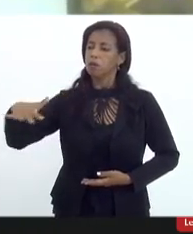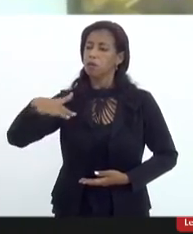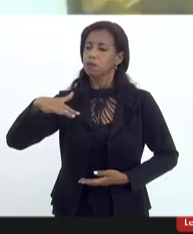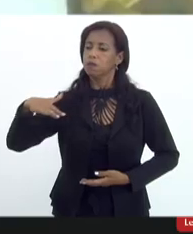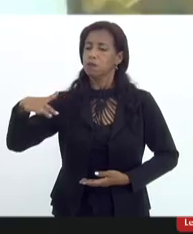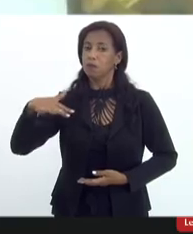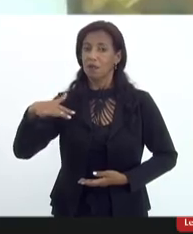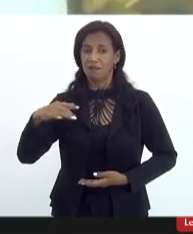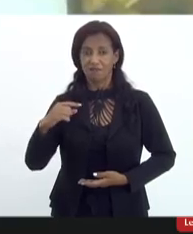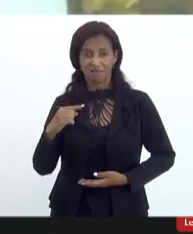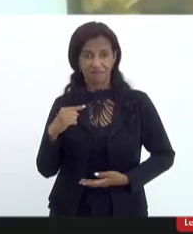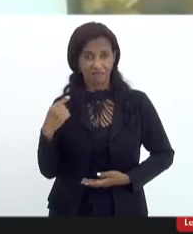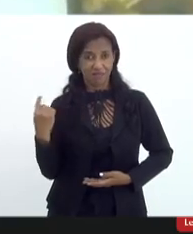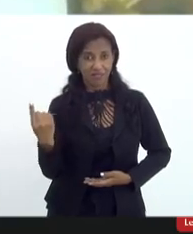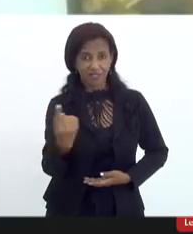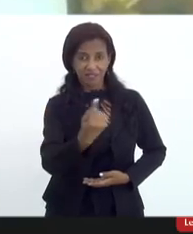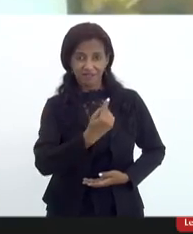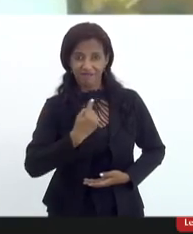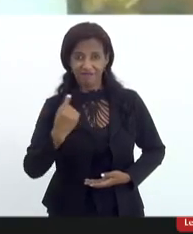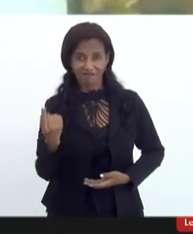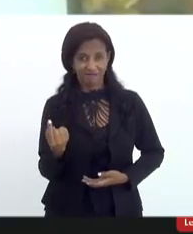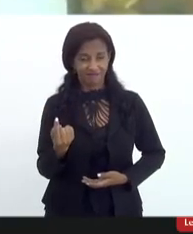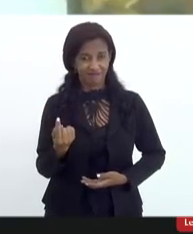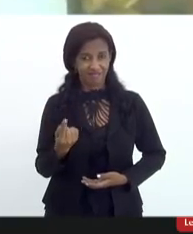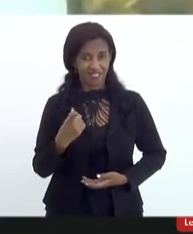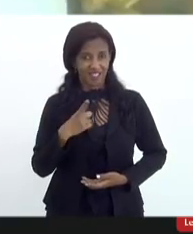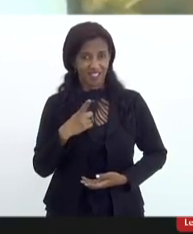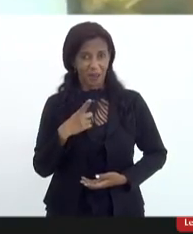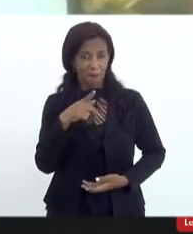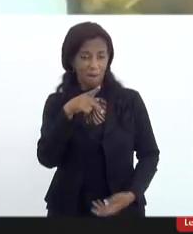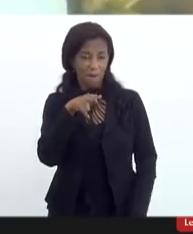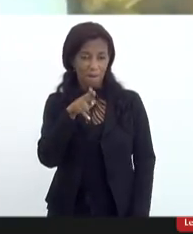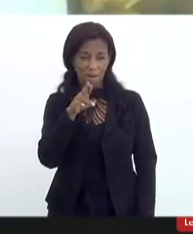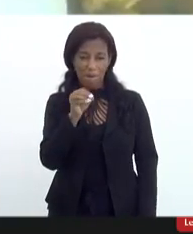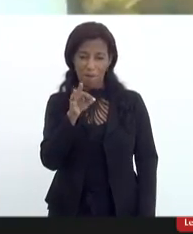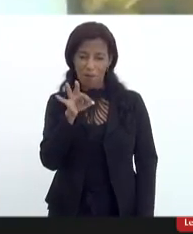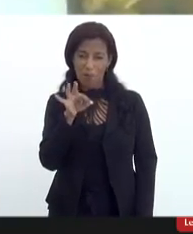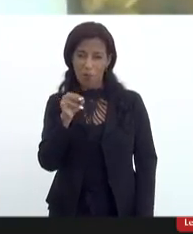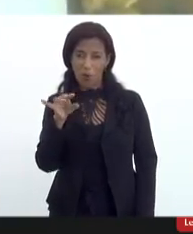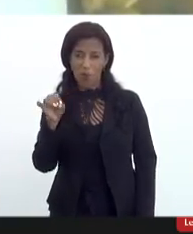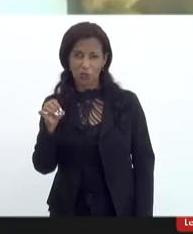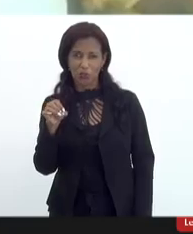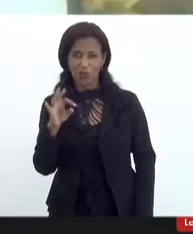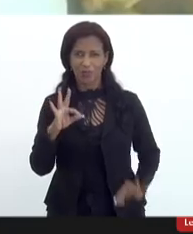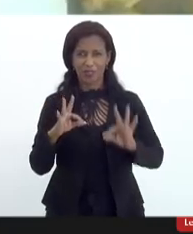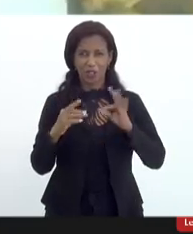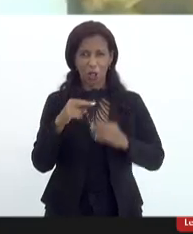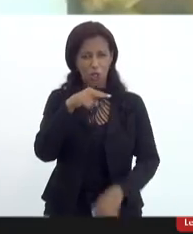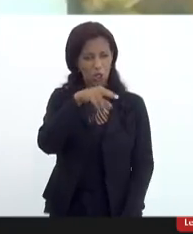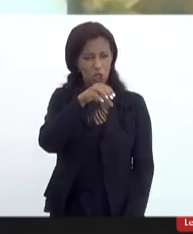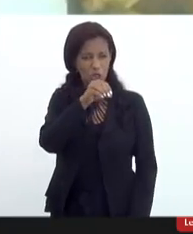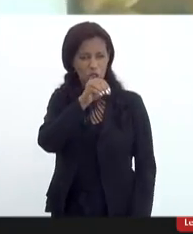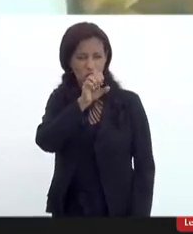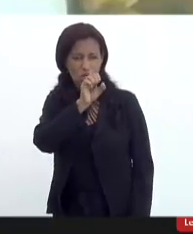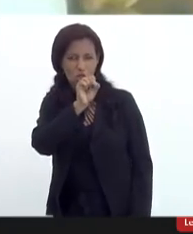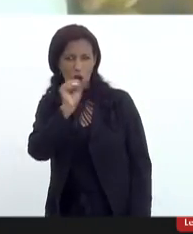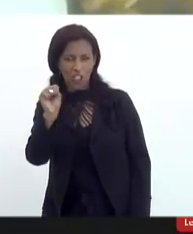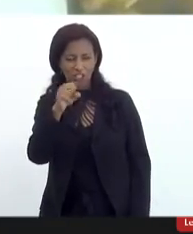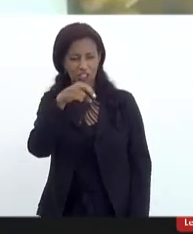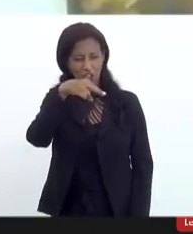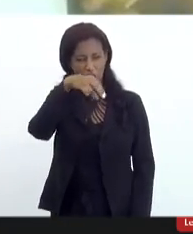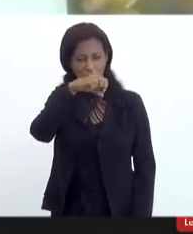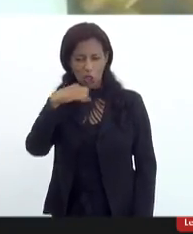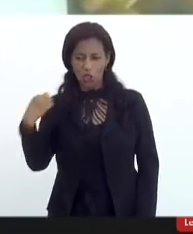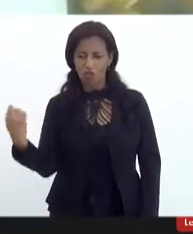Para nós, ser próspero, está tudo no nós, está tudo no coletivo.